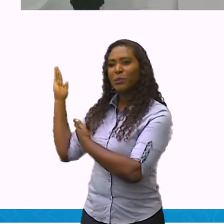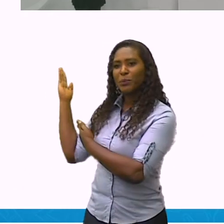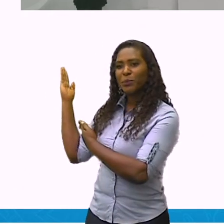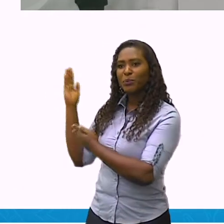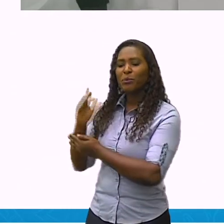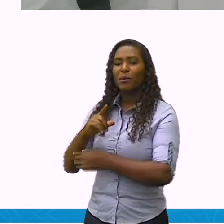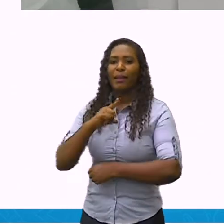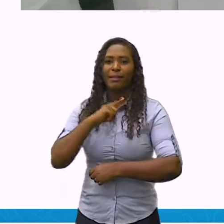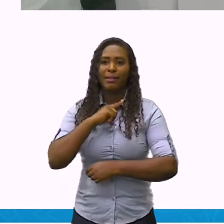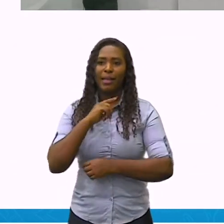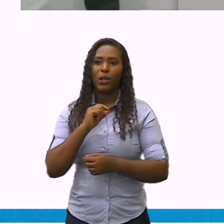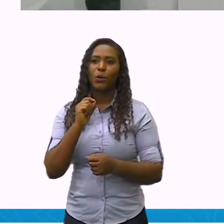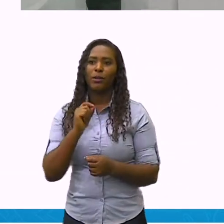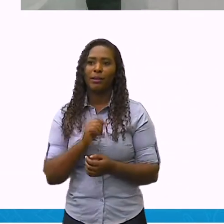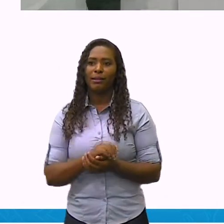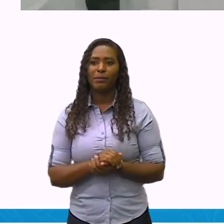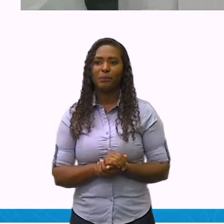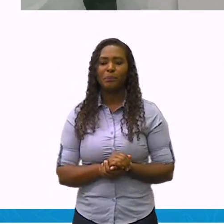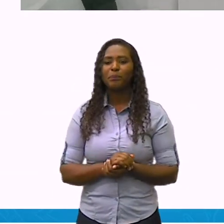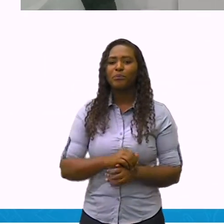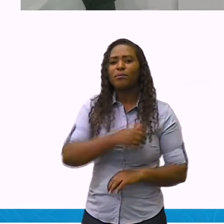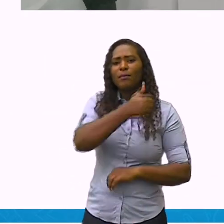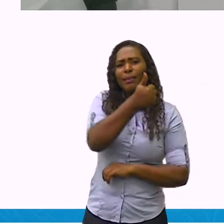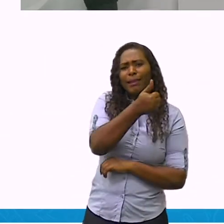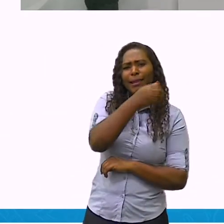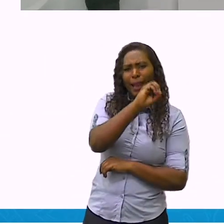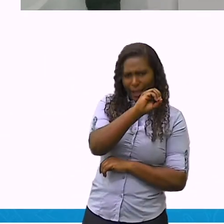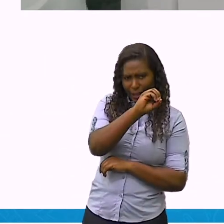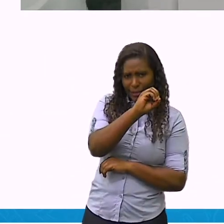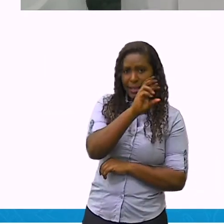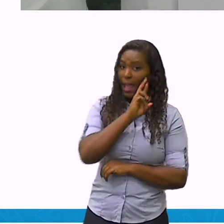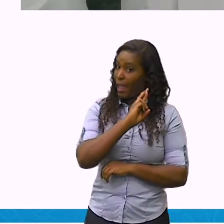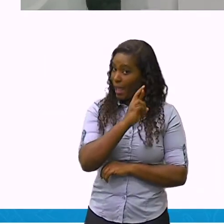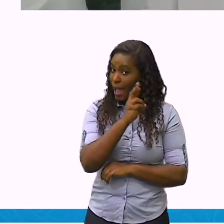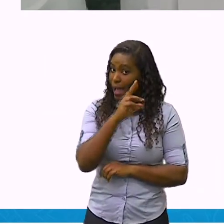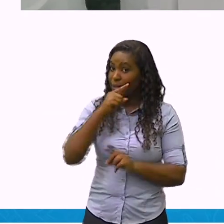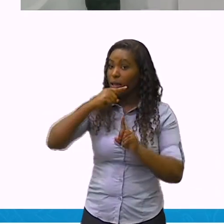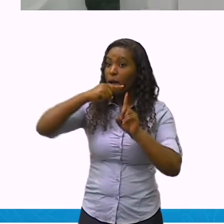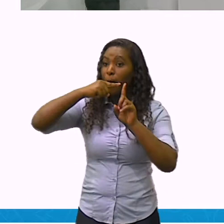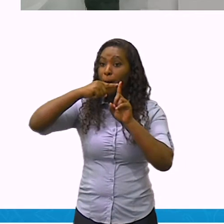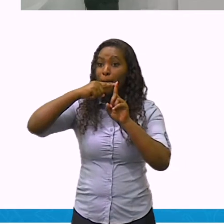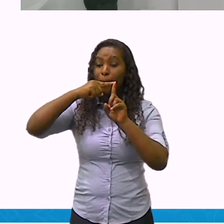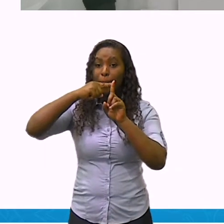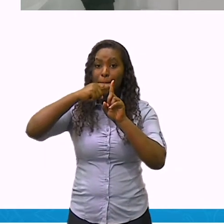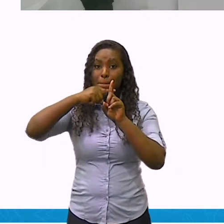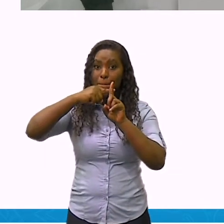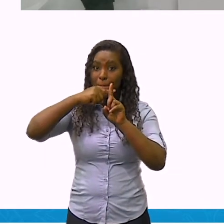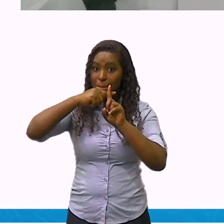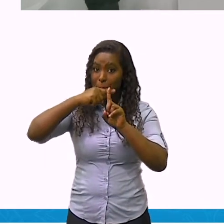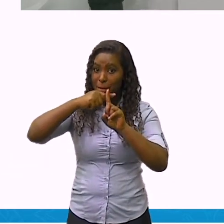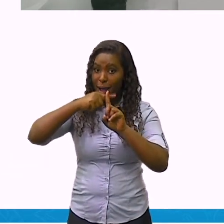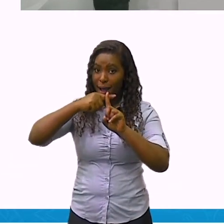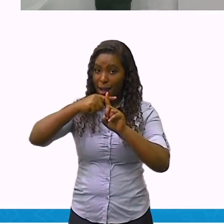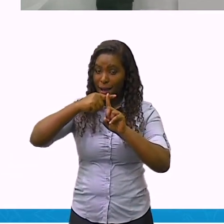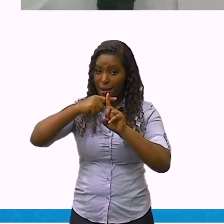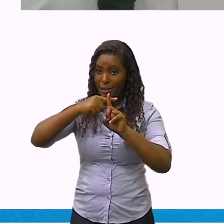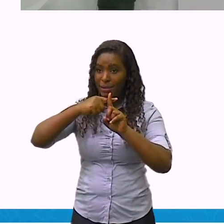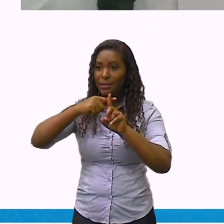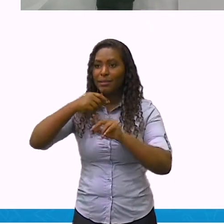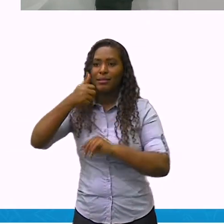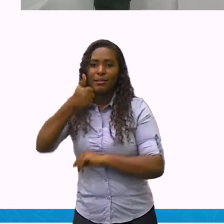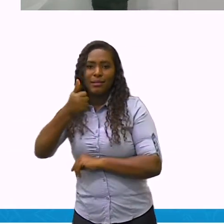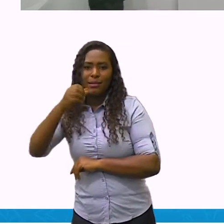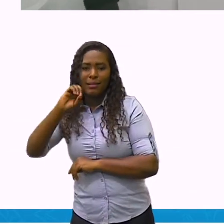uma cédula de R$ 10, mais, olha o sinalzinho aqui de adição,